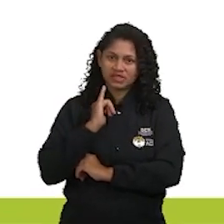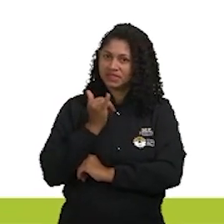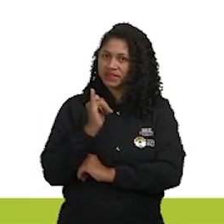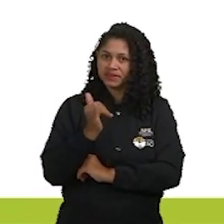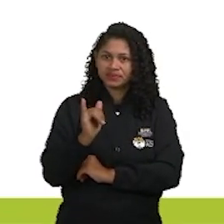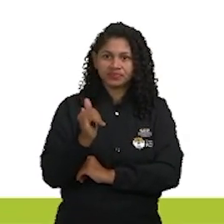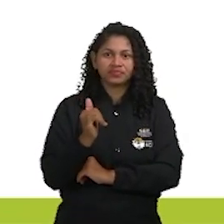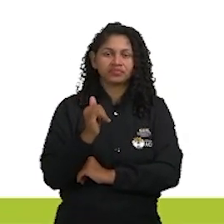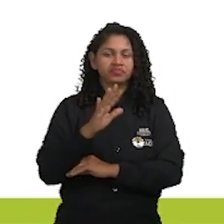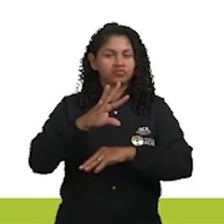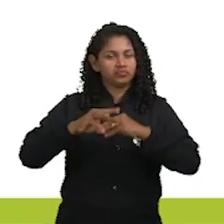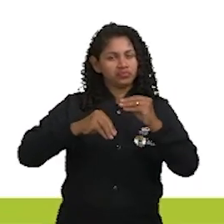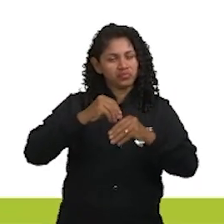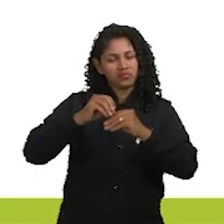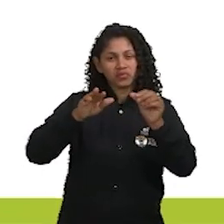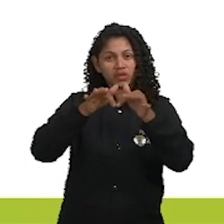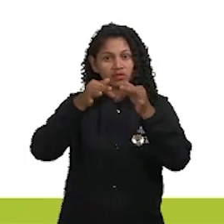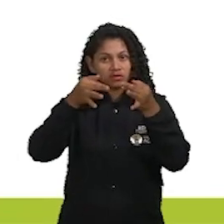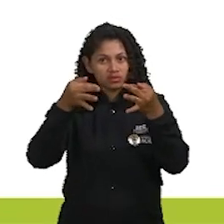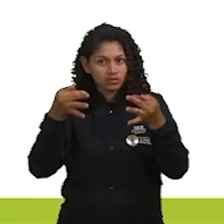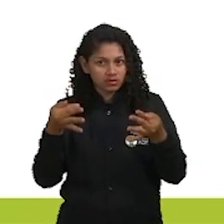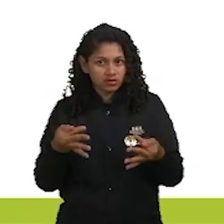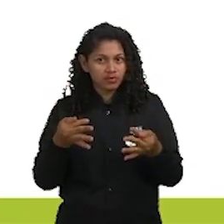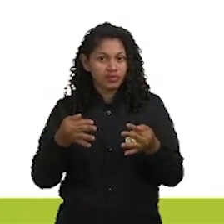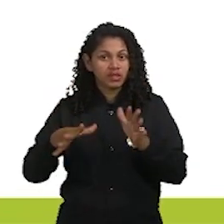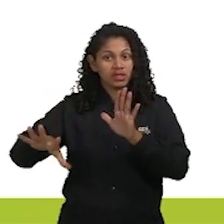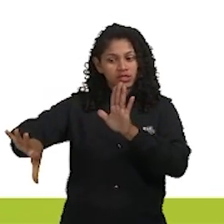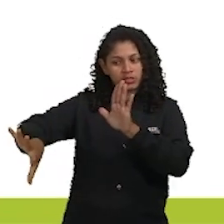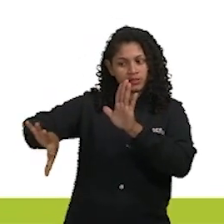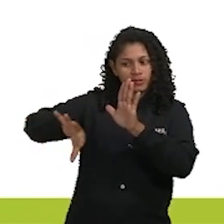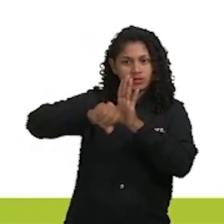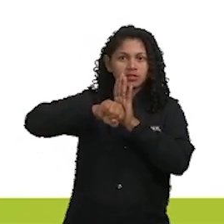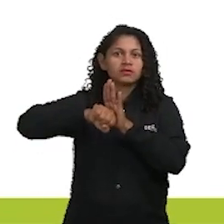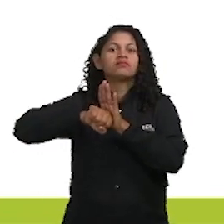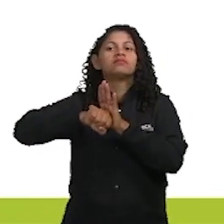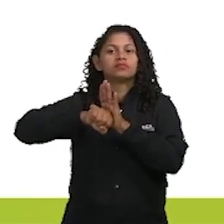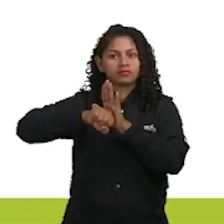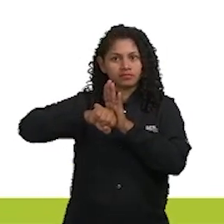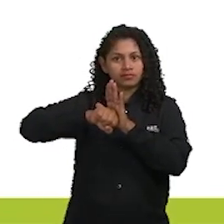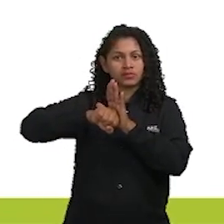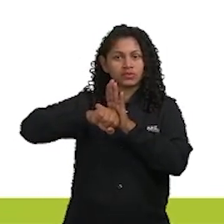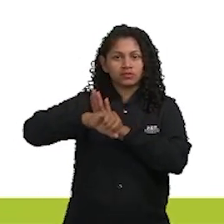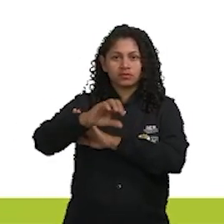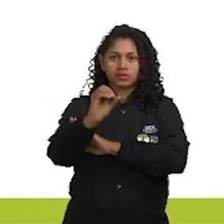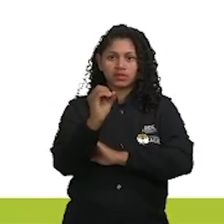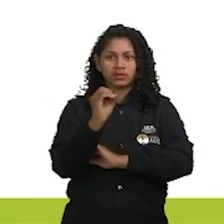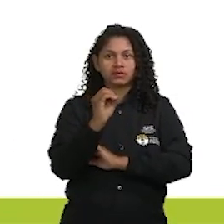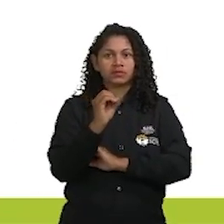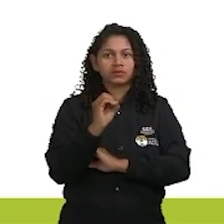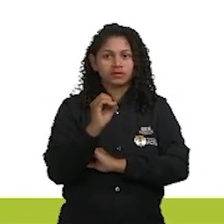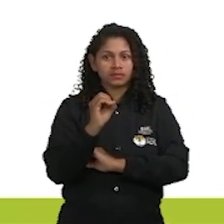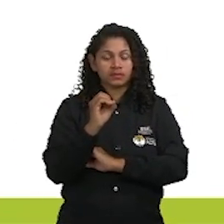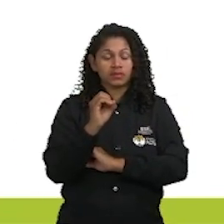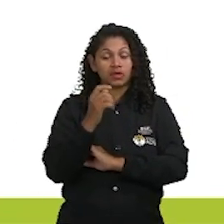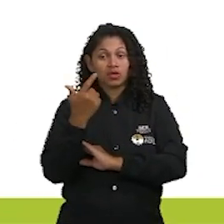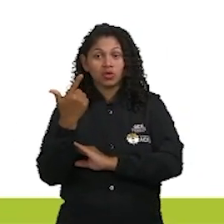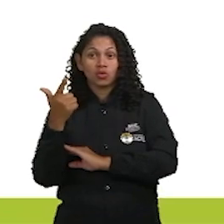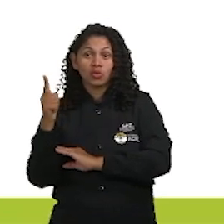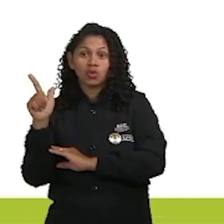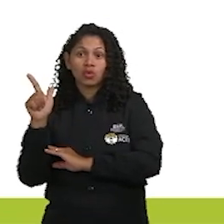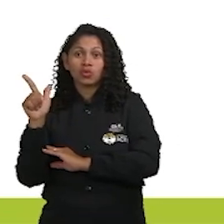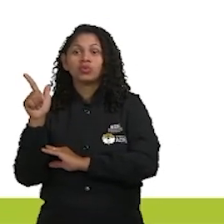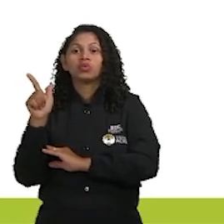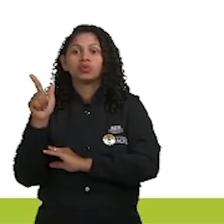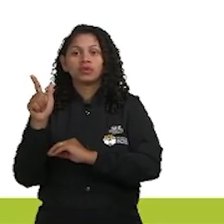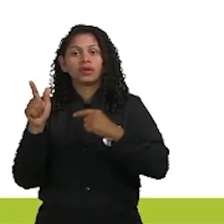um composto simples, então ele recebe NOx igual a 0. Do outro lado da seta,